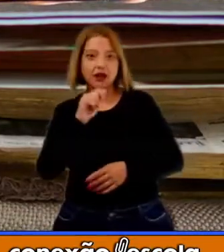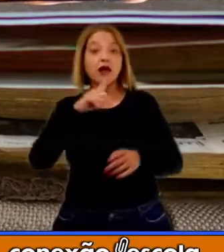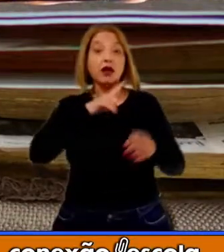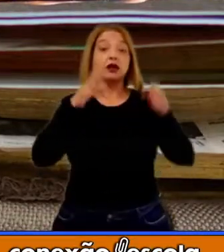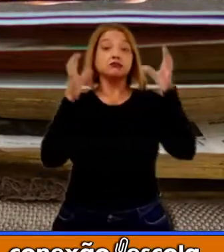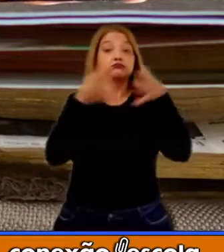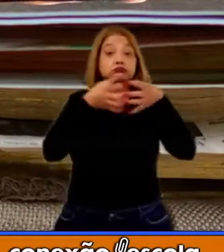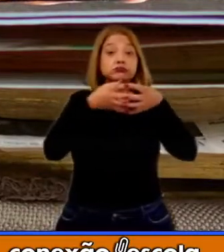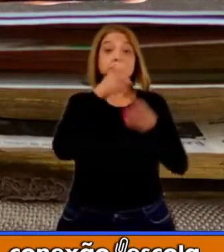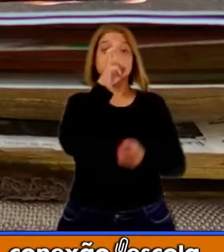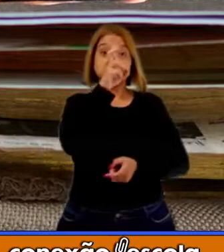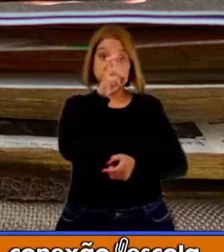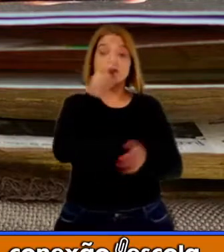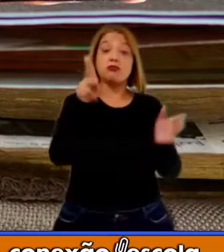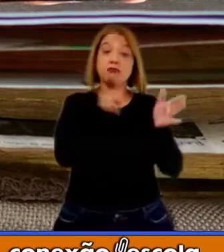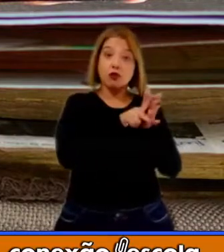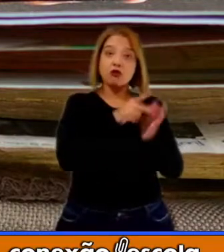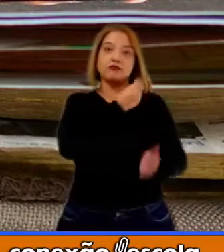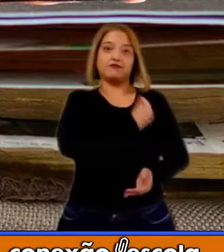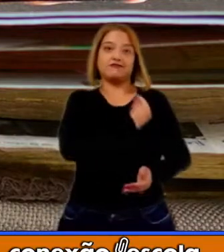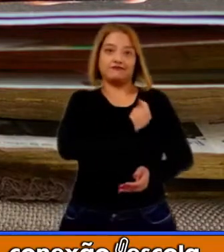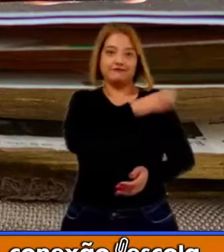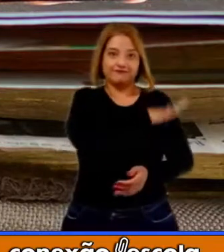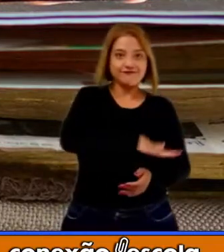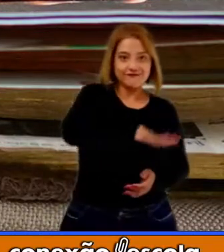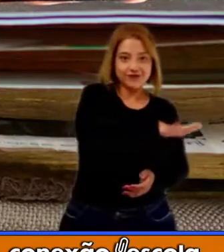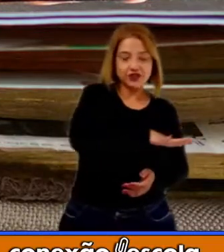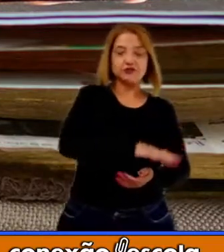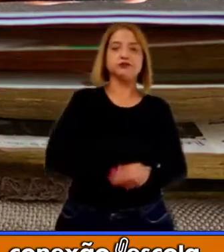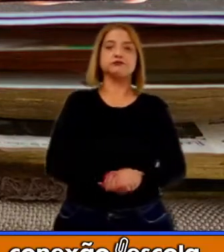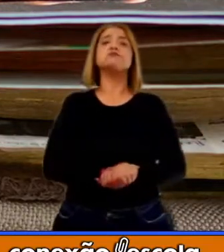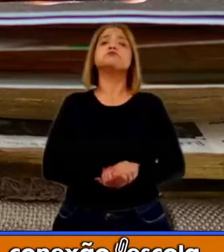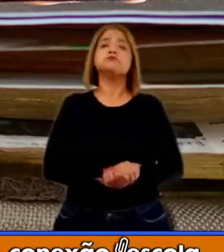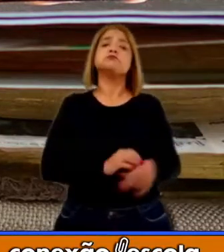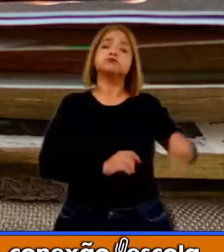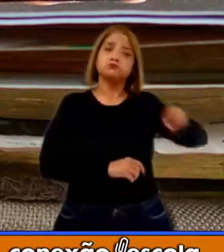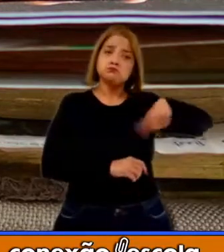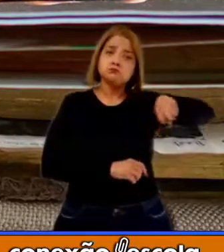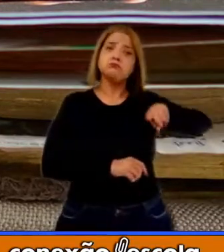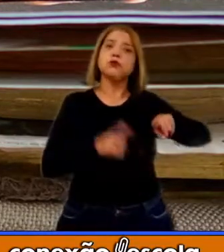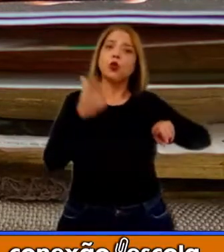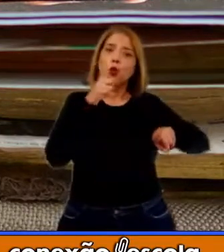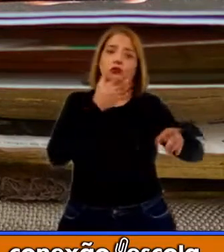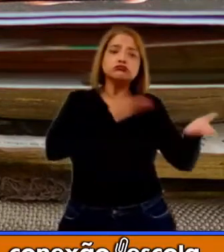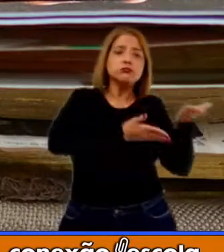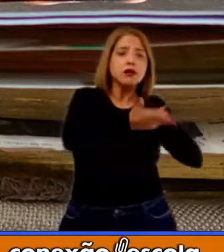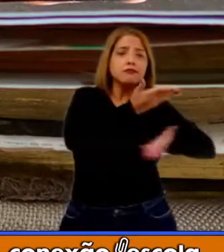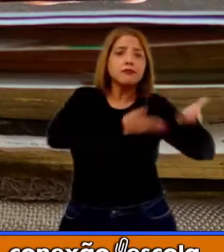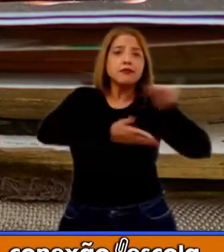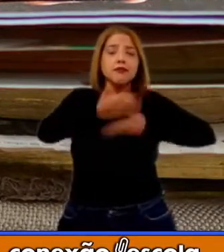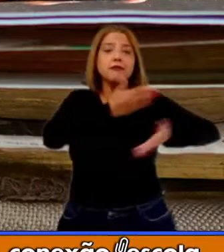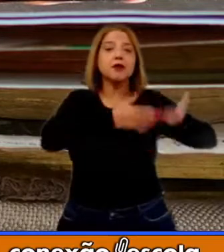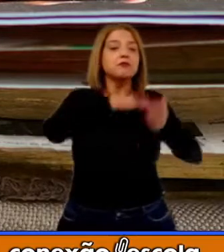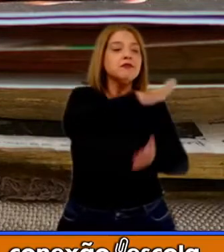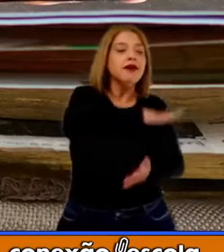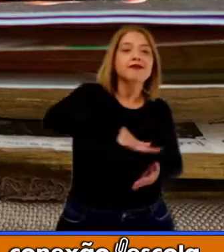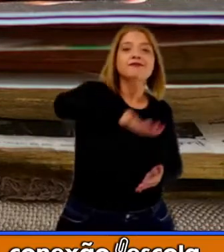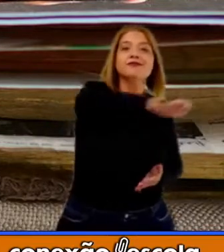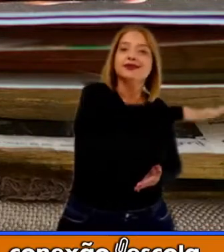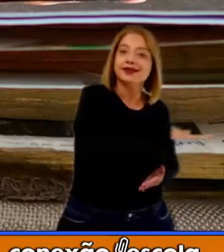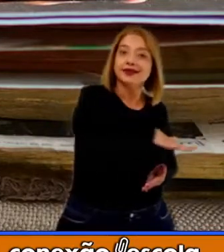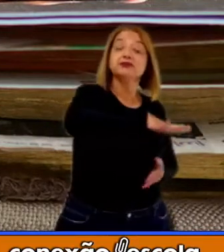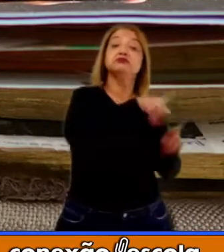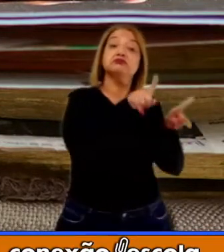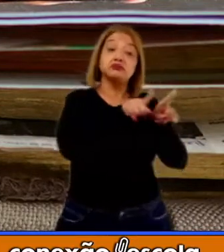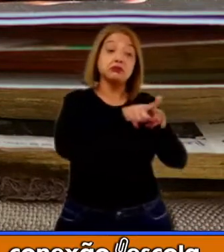seres vivos. Os seres vivos podem se relacionar no ambiente. Podem se